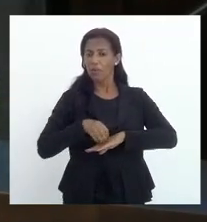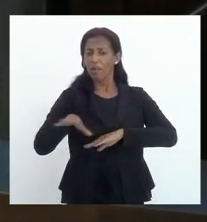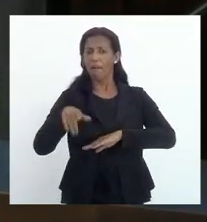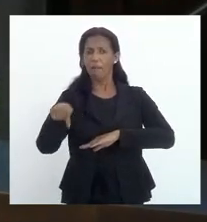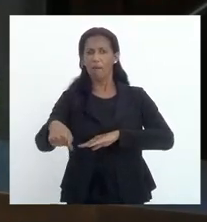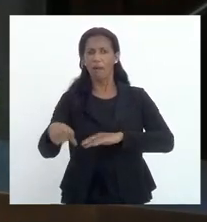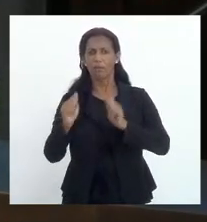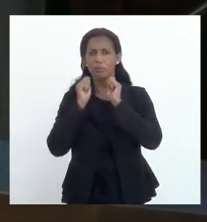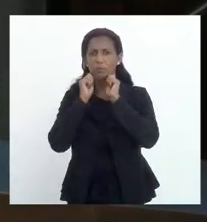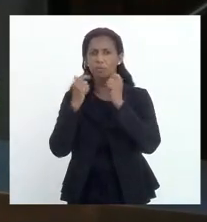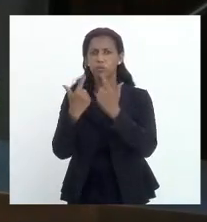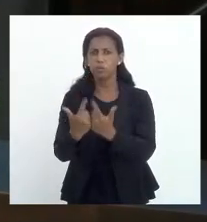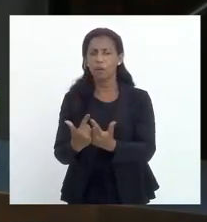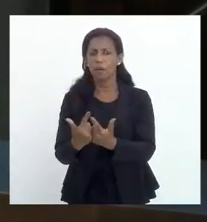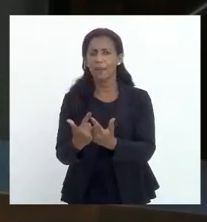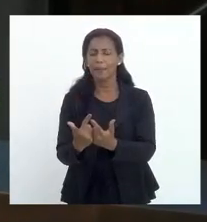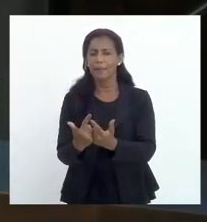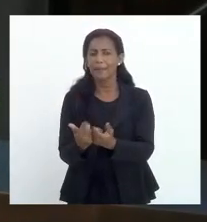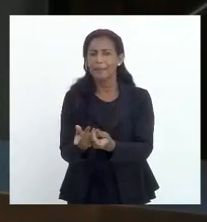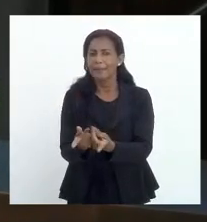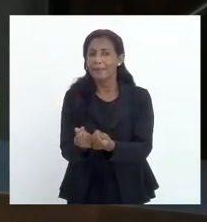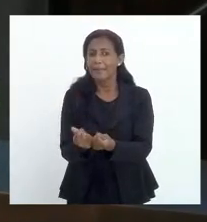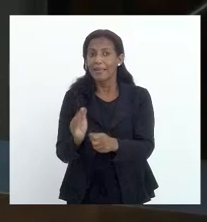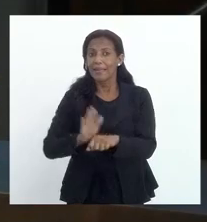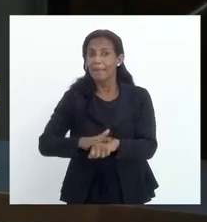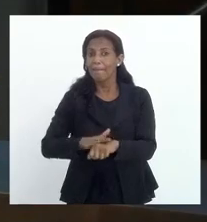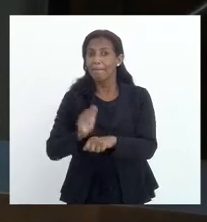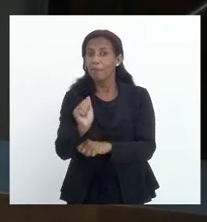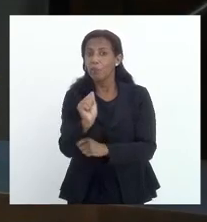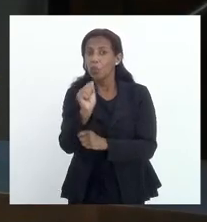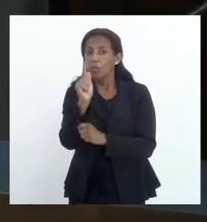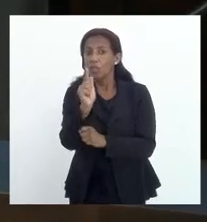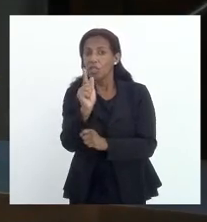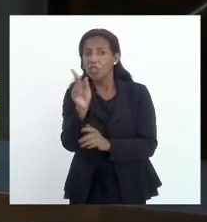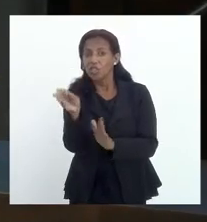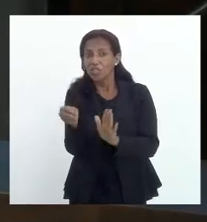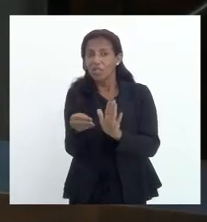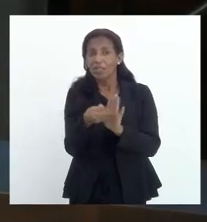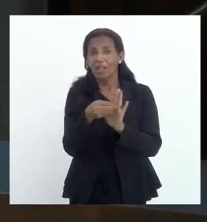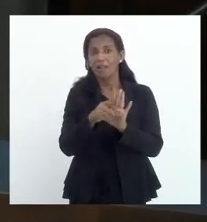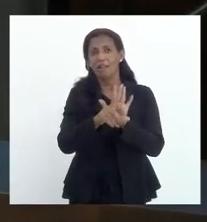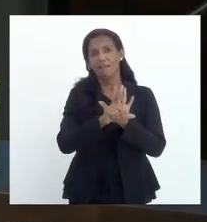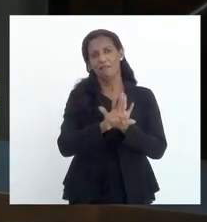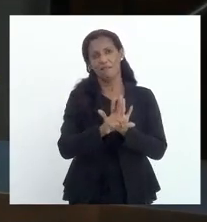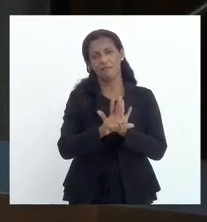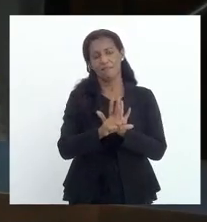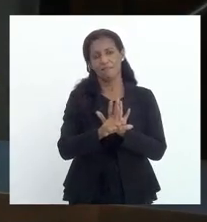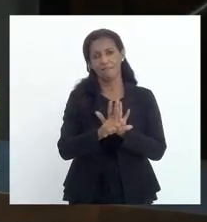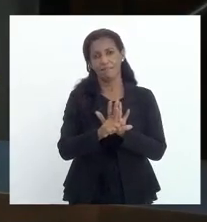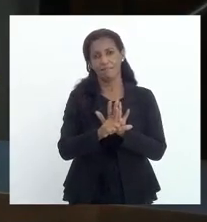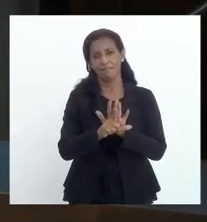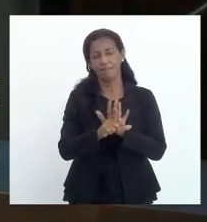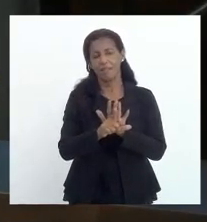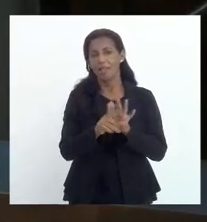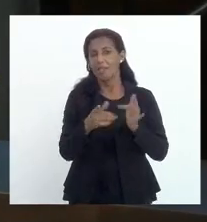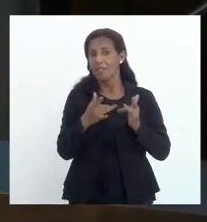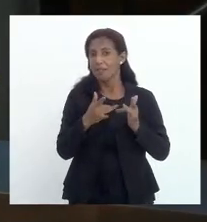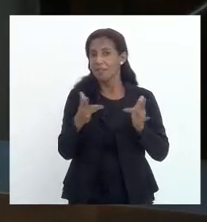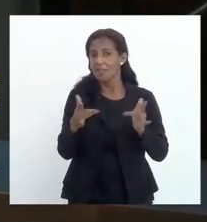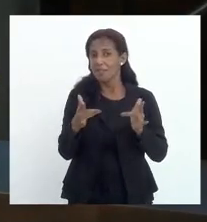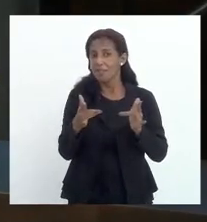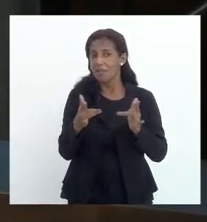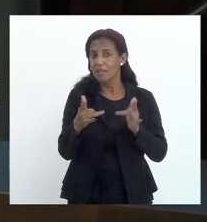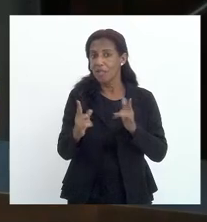casa é nada mais, nada menos do que está estabelecido na lei. E a sensibilidade foi para